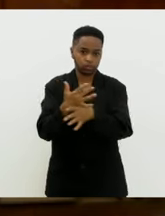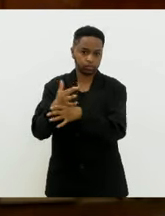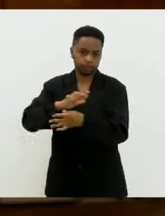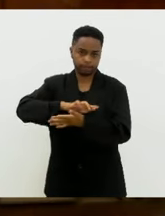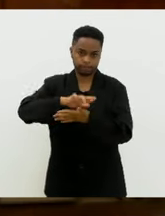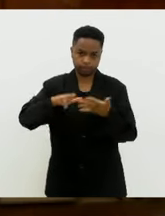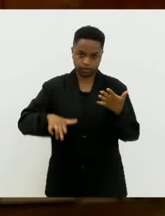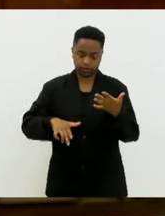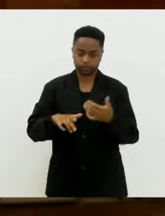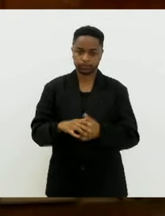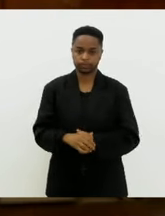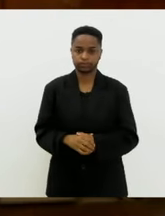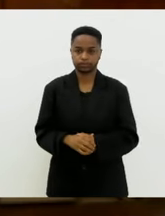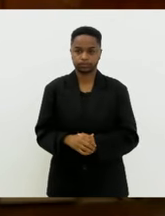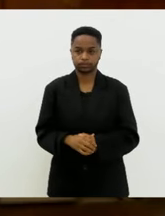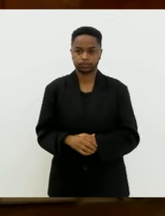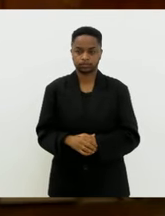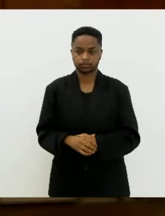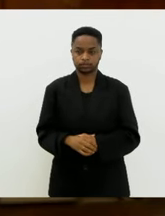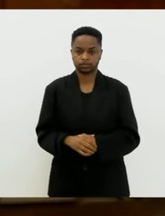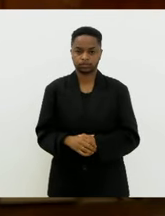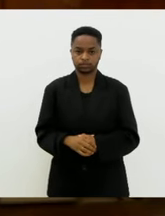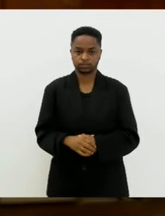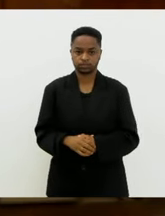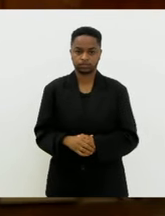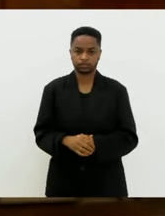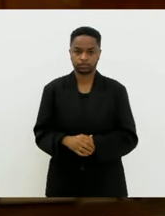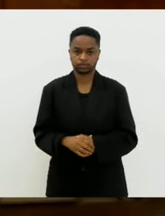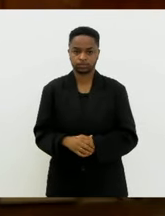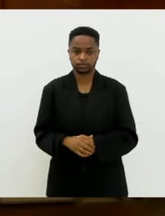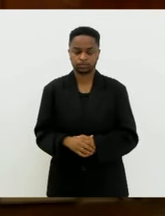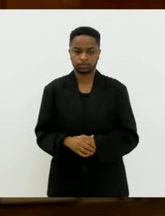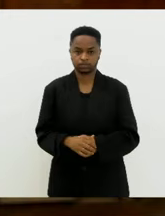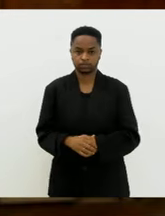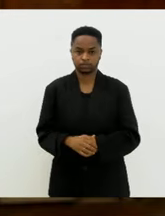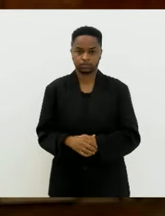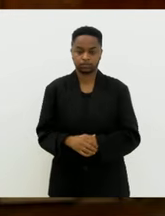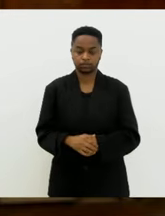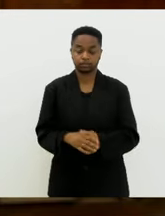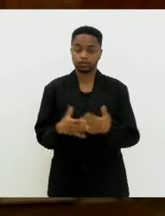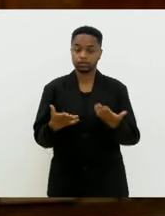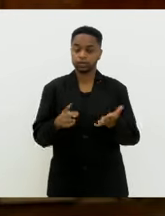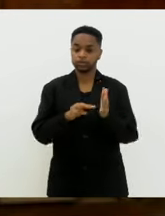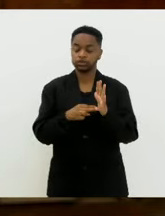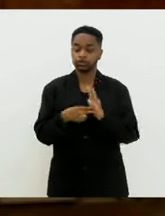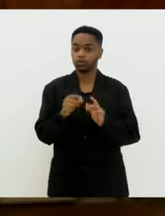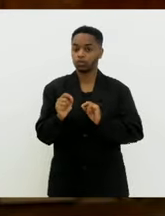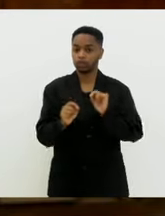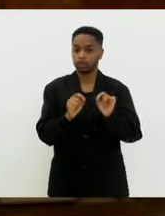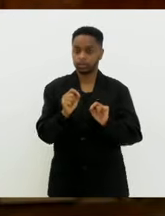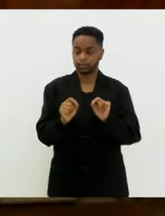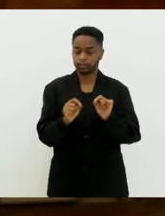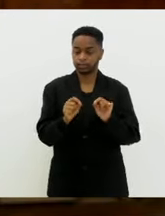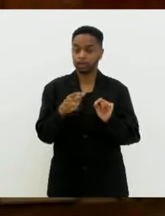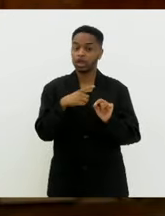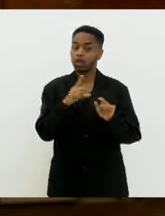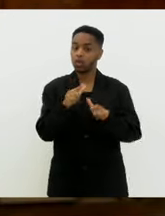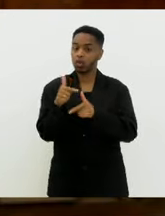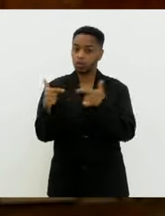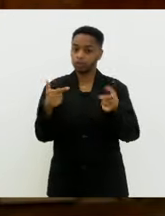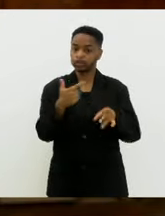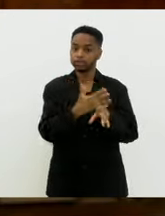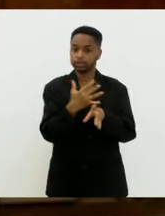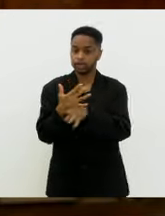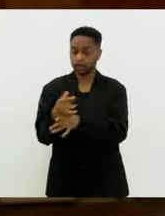Aperibé, Italva, Bom Jesus de Itabapuana e Porciúncula. Ou seja, temos outros